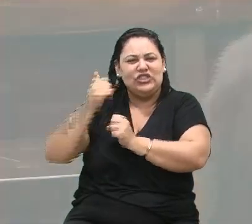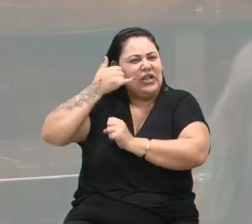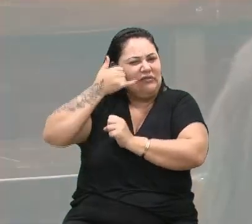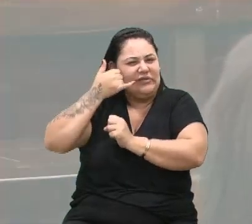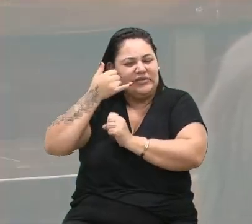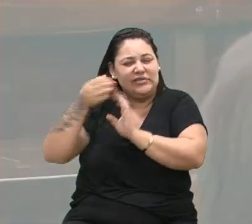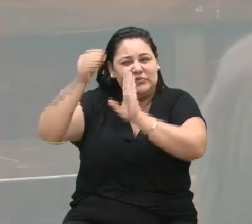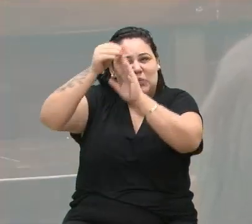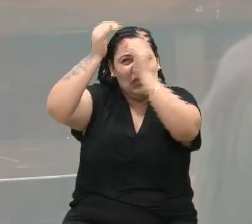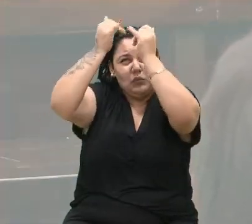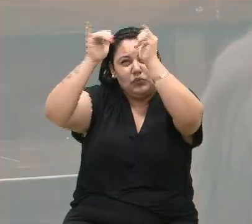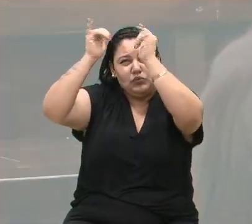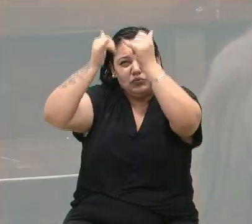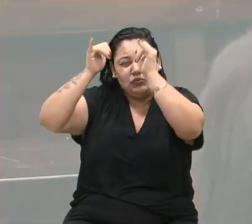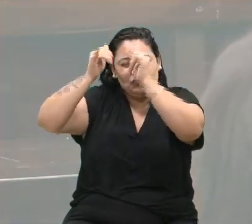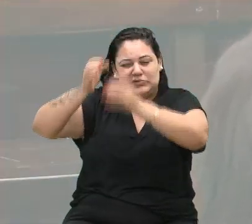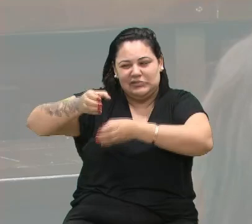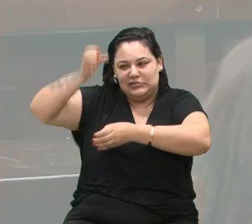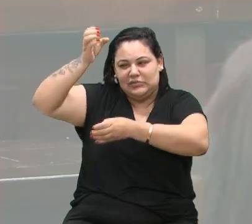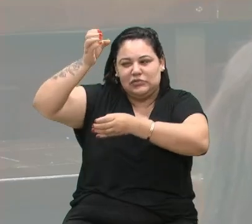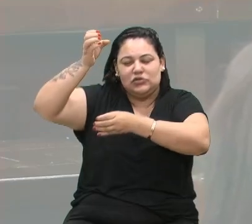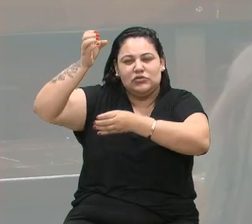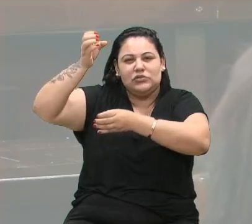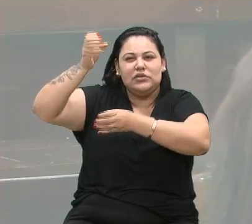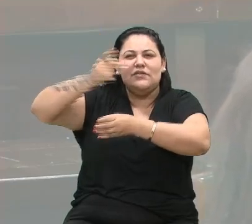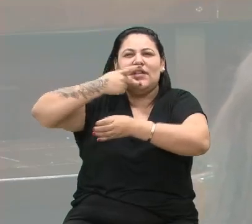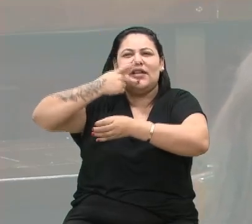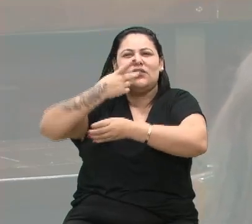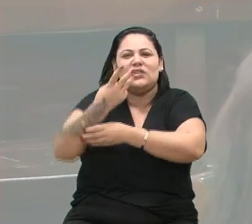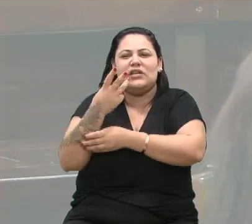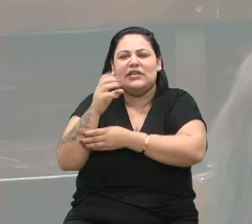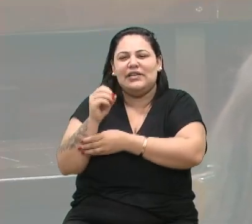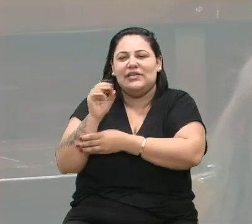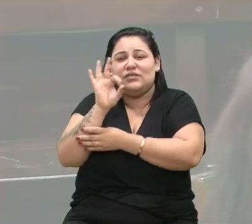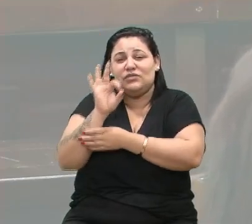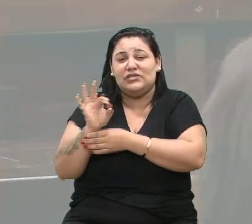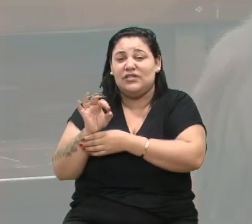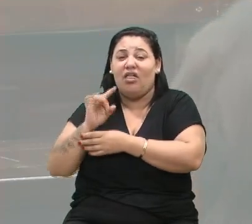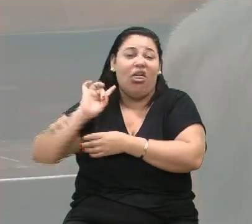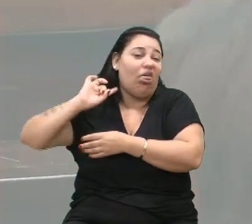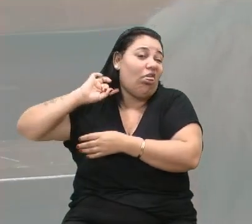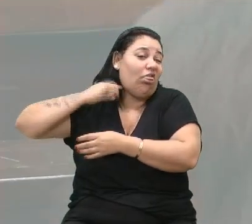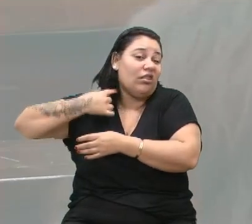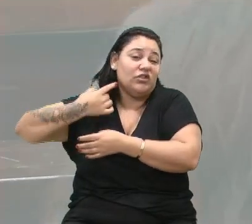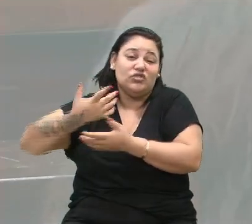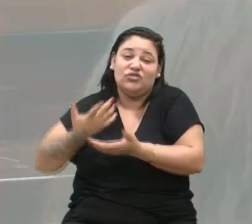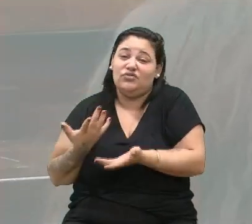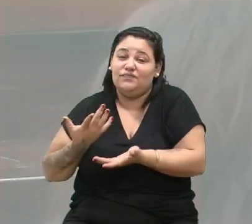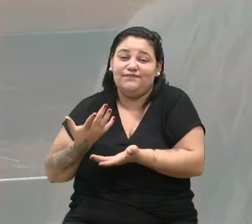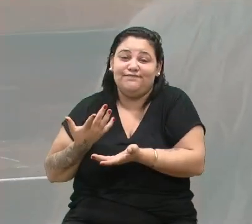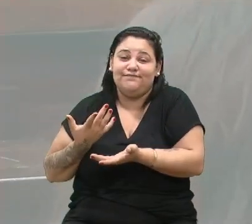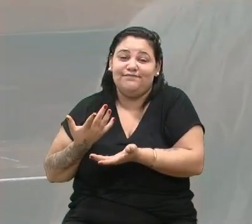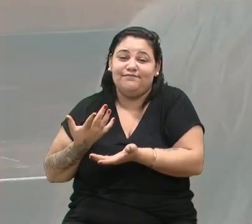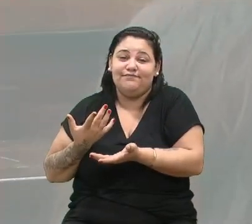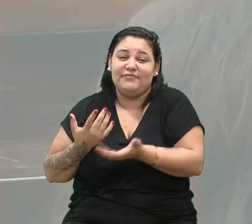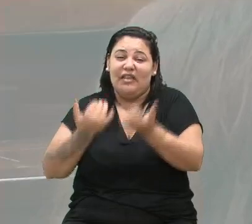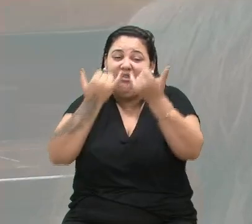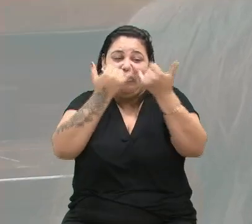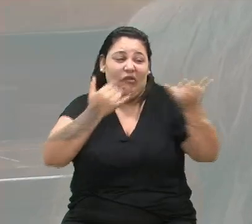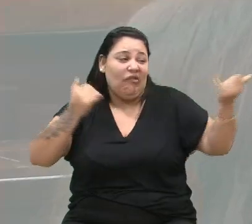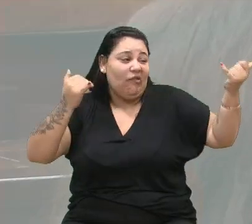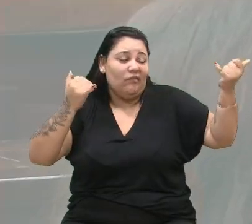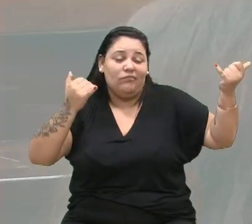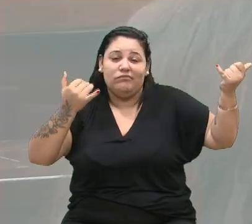Eles falaram que mais ou menos 30% é lixo que tem de fio, 30% de fios já não estão sendo mais